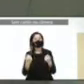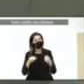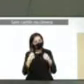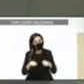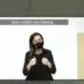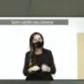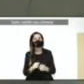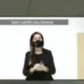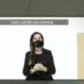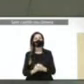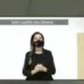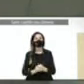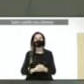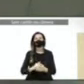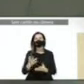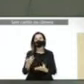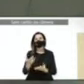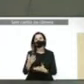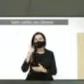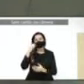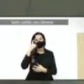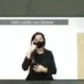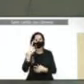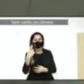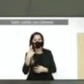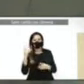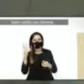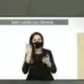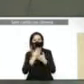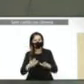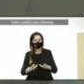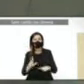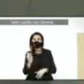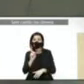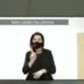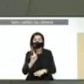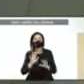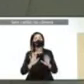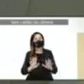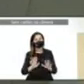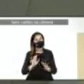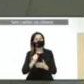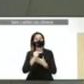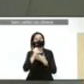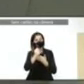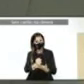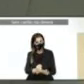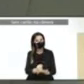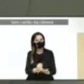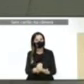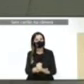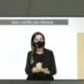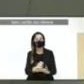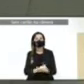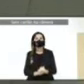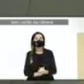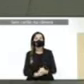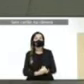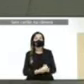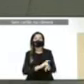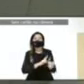Vai prender a bandidagem. A região do Campo Grande está tendo assalto todos os dias. Só da semana passada para cá foi mais de